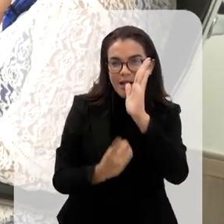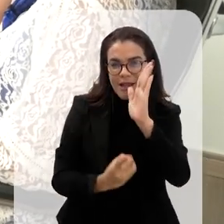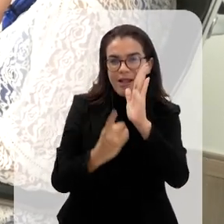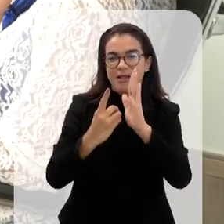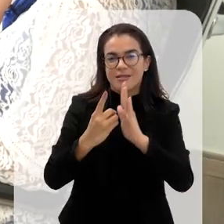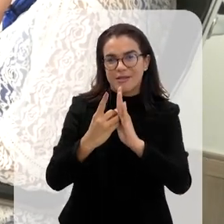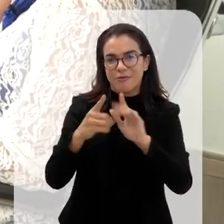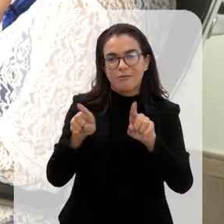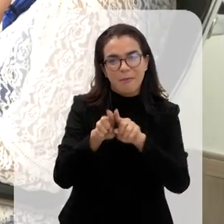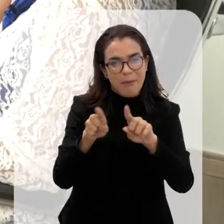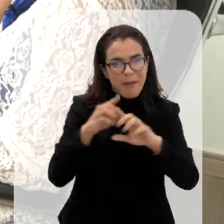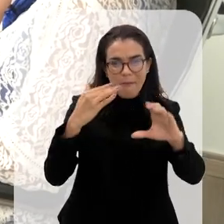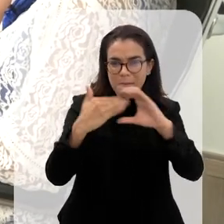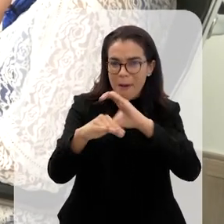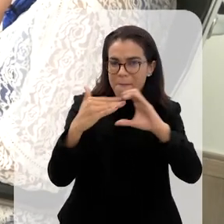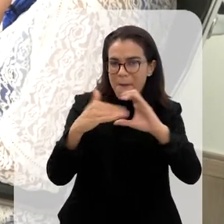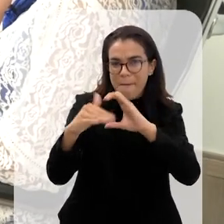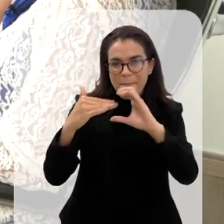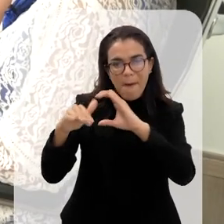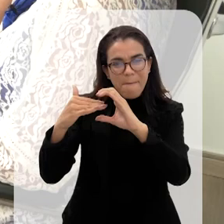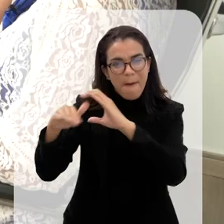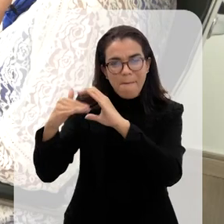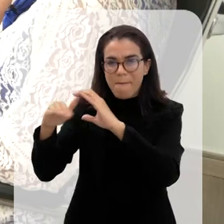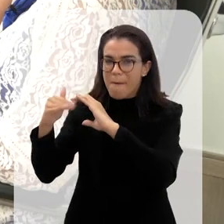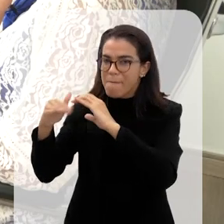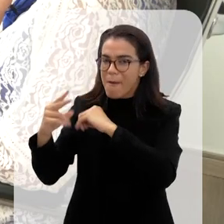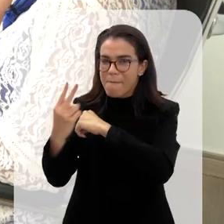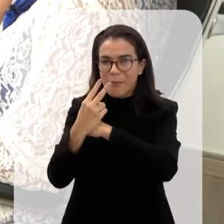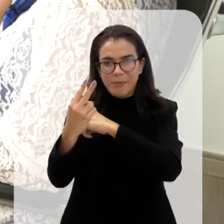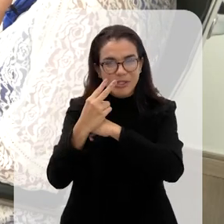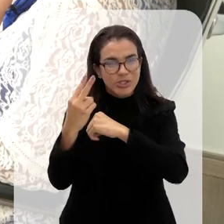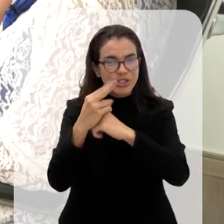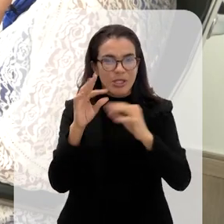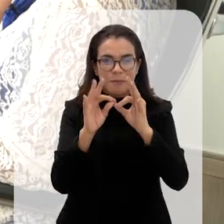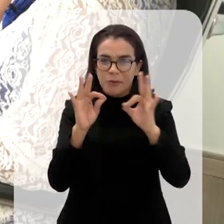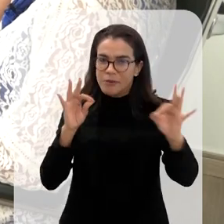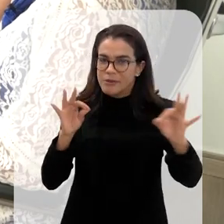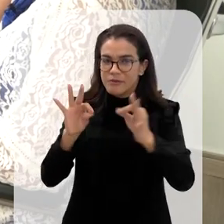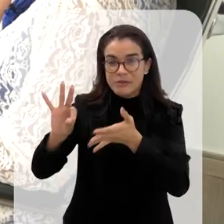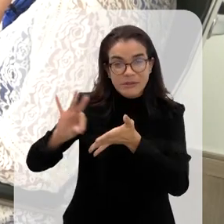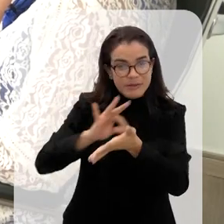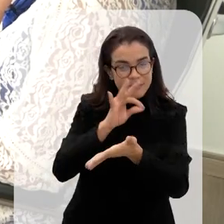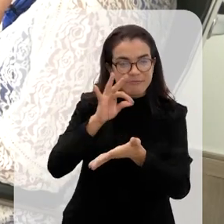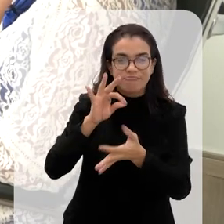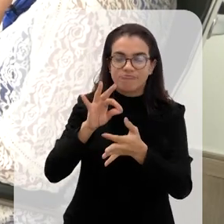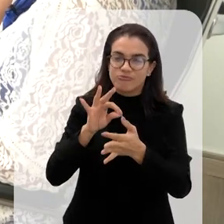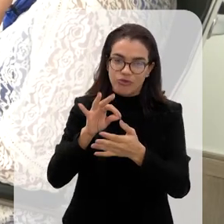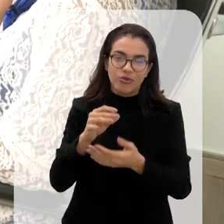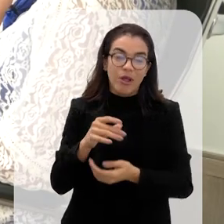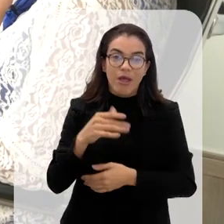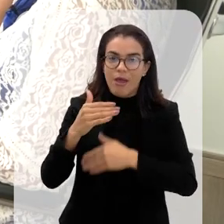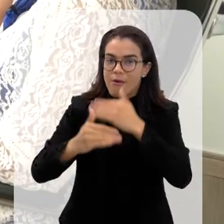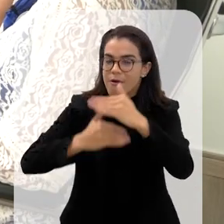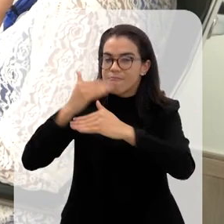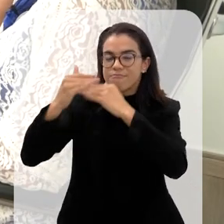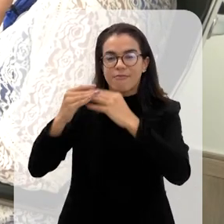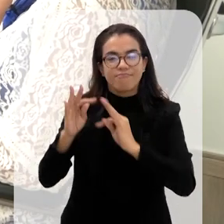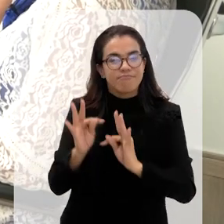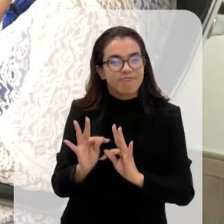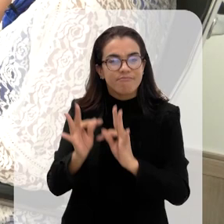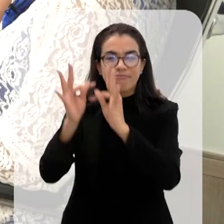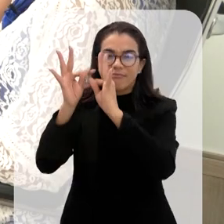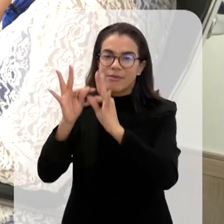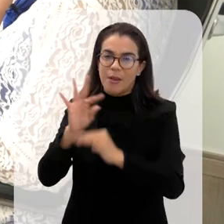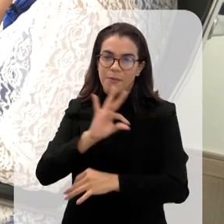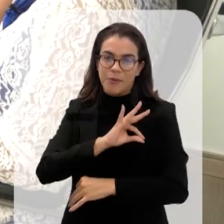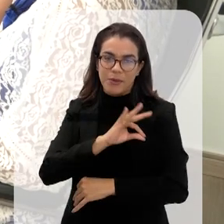dela online e vamos gerar essa medida automaticamente com a assinatura dela. Então, é um